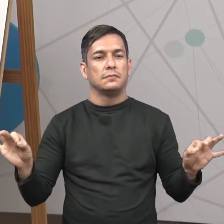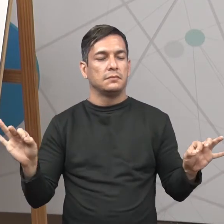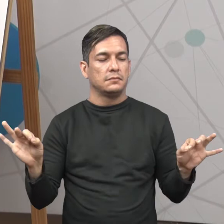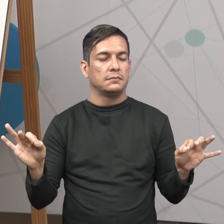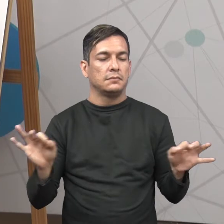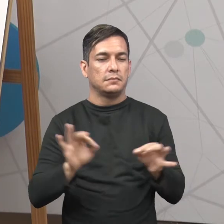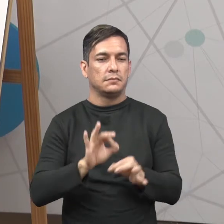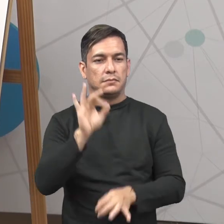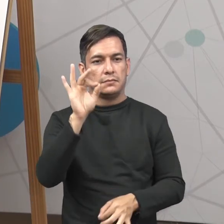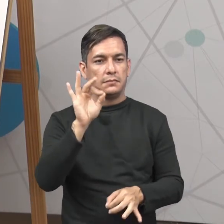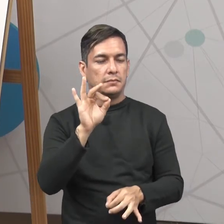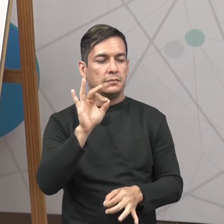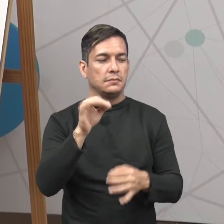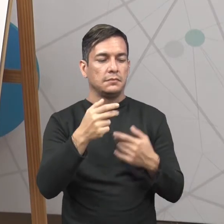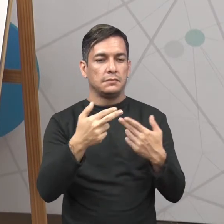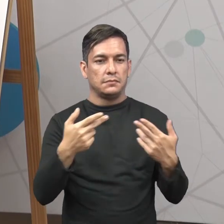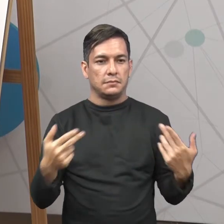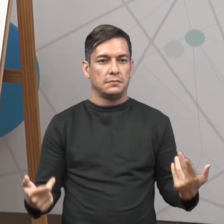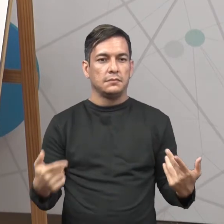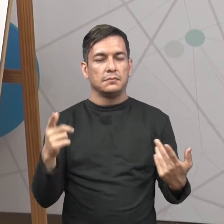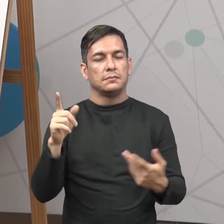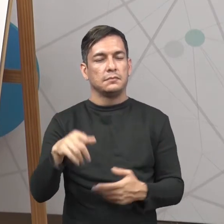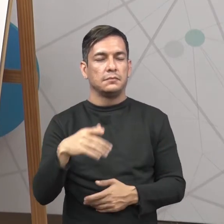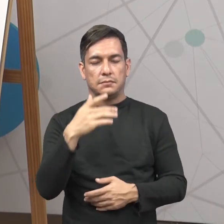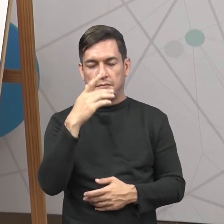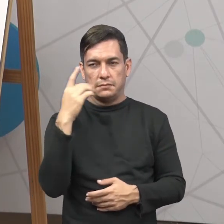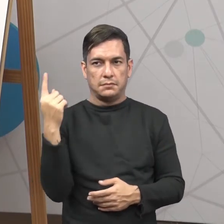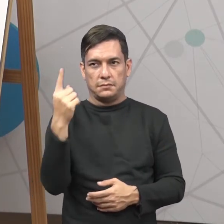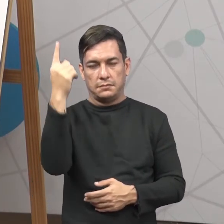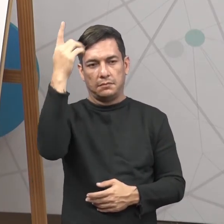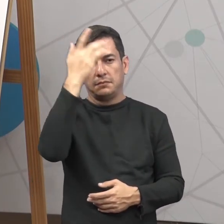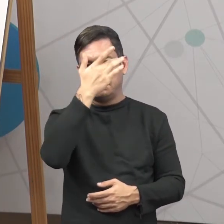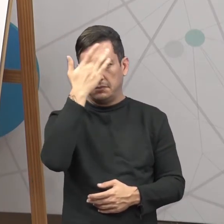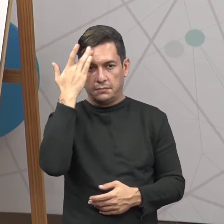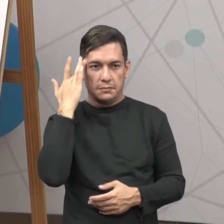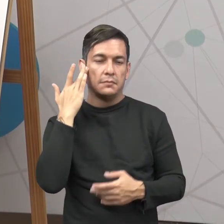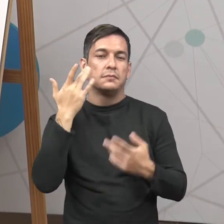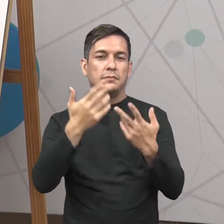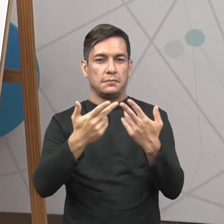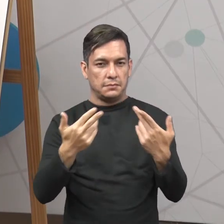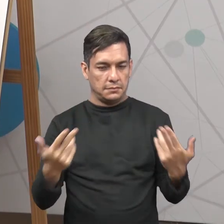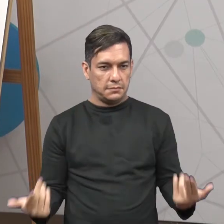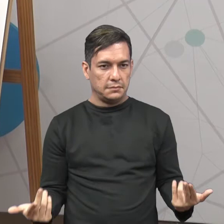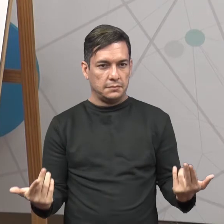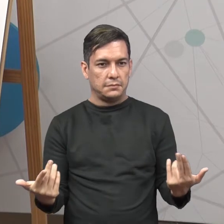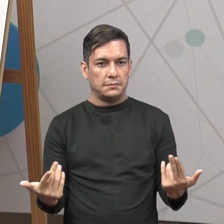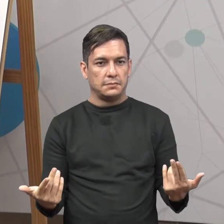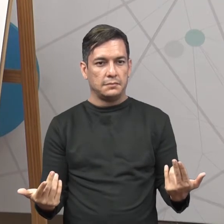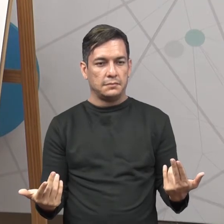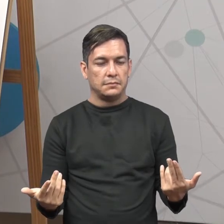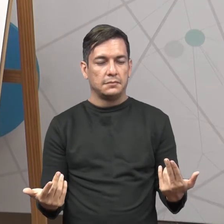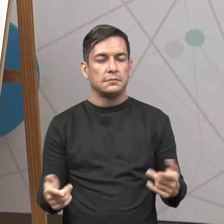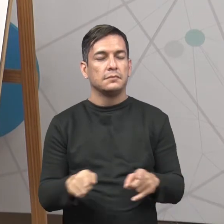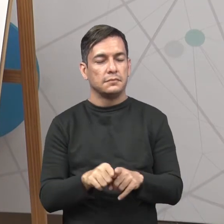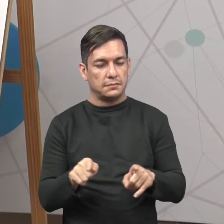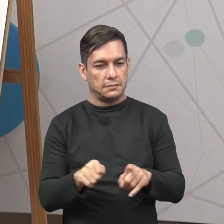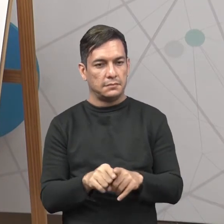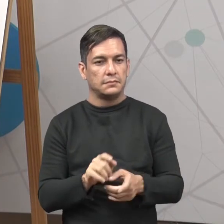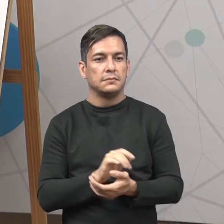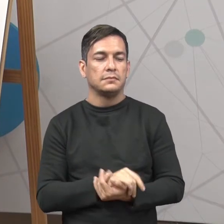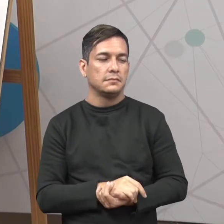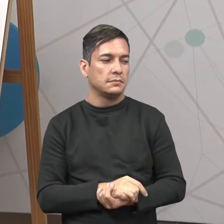o comprimento ou a altura de objetos, coisas ou pessoas